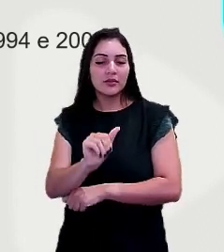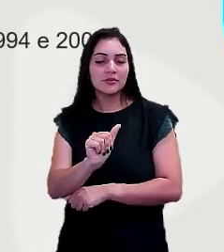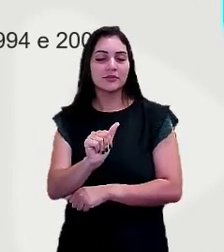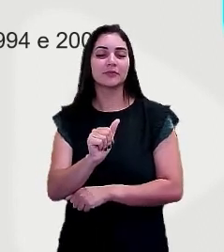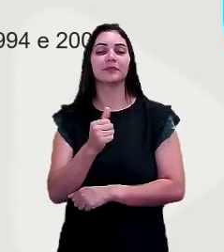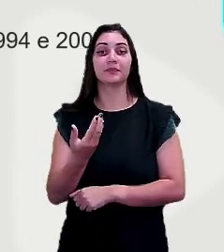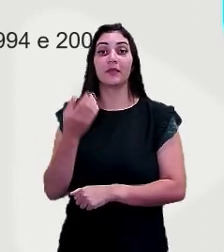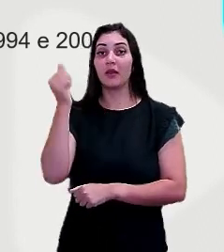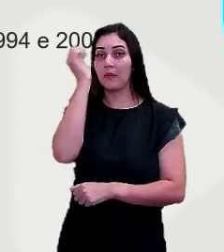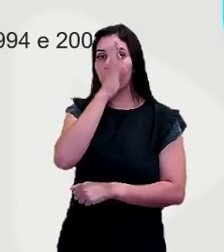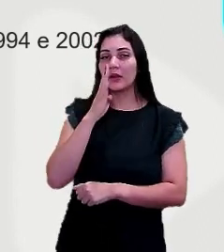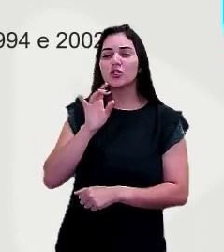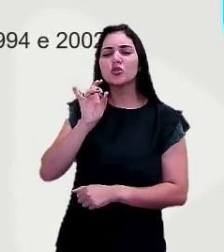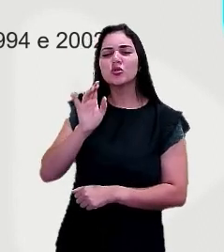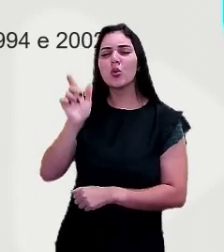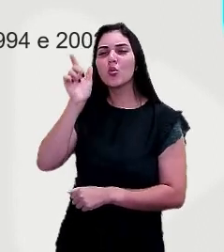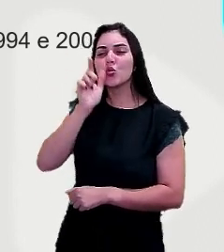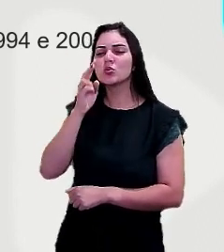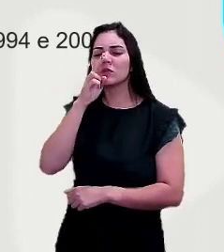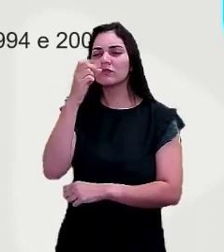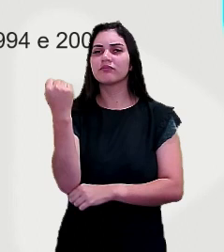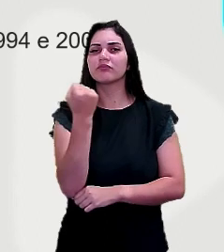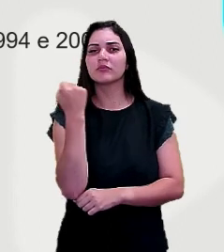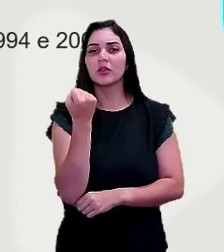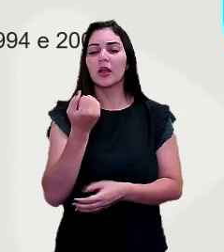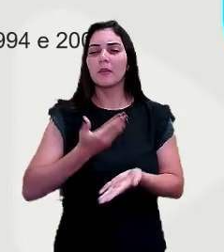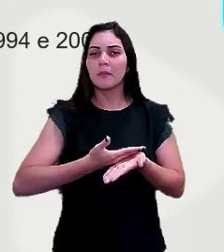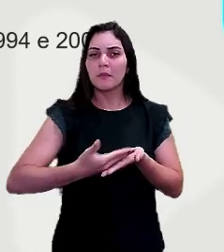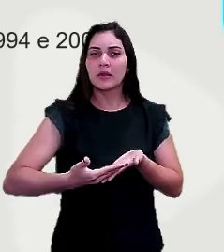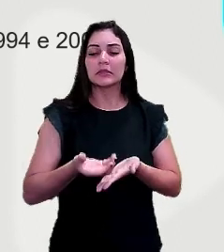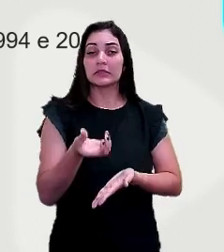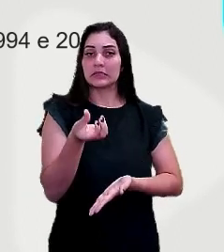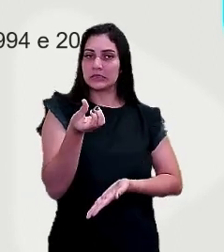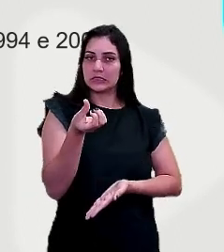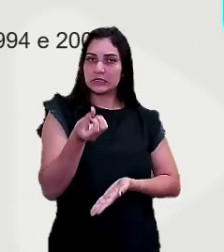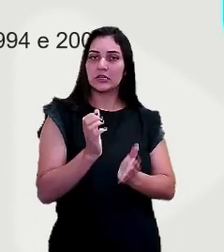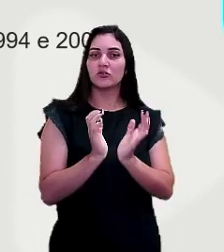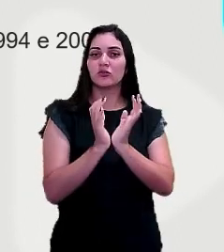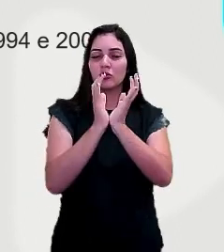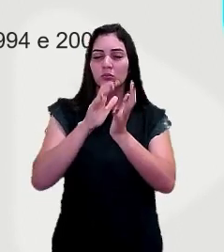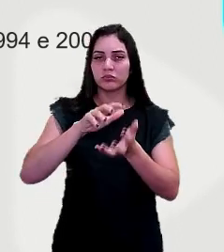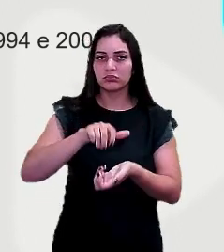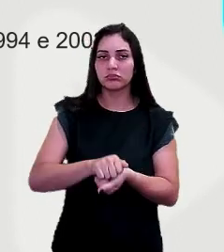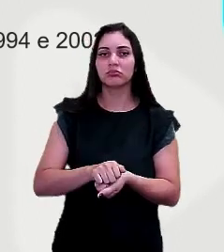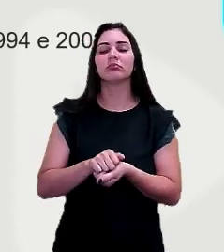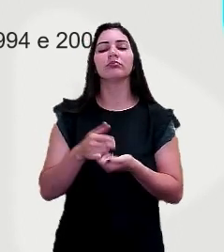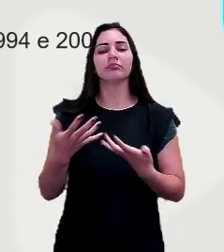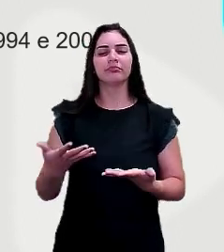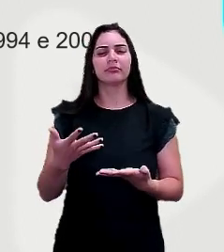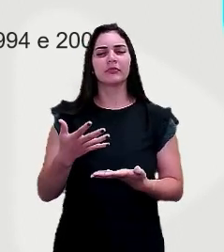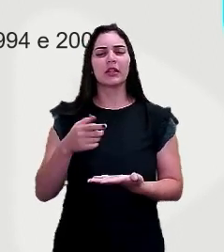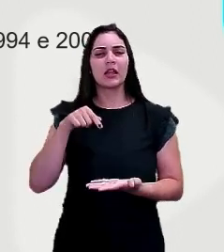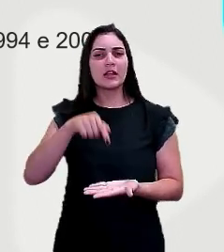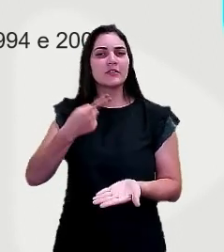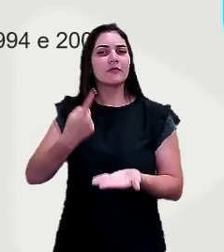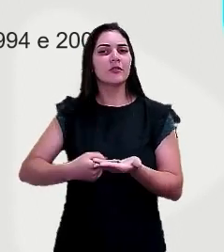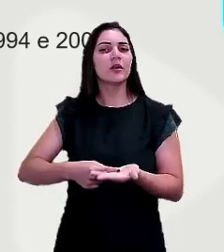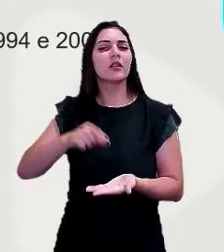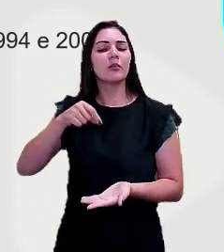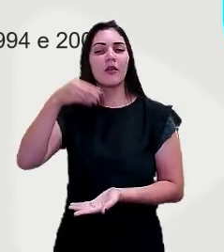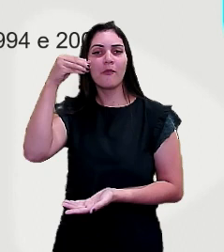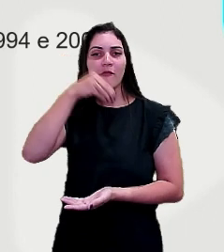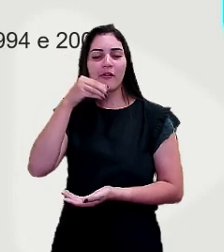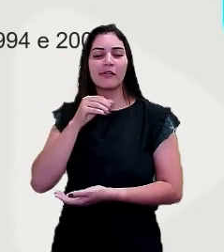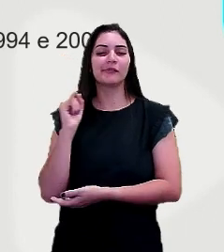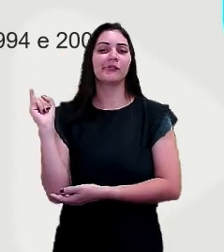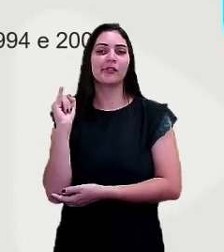Então, Brasil só conseguiu ser vitorioso a partir da sexta edição. A edição foi marcada pelos fracassos de